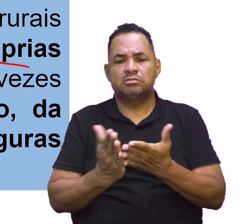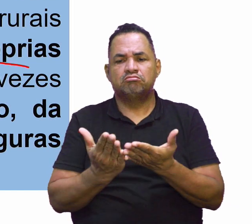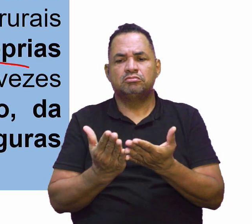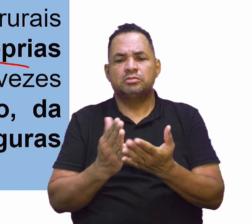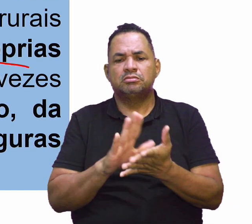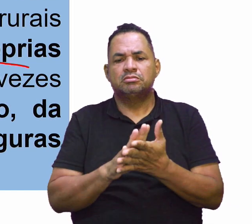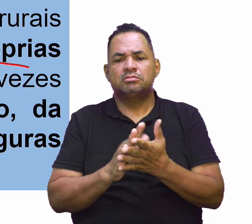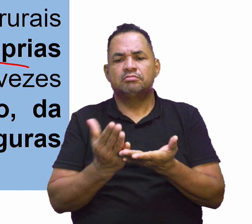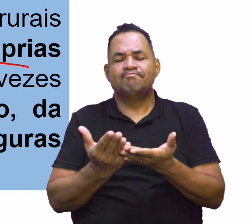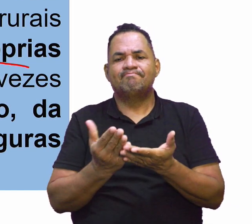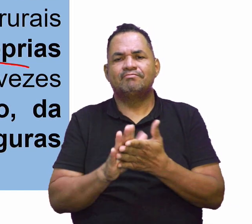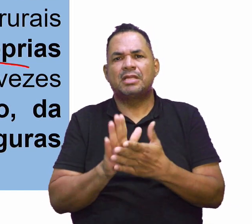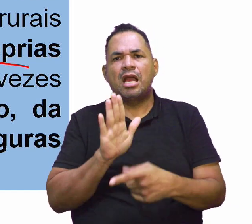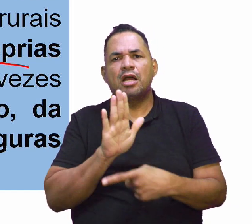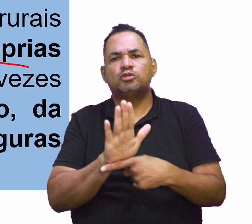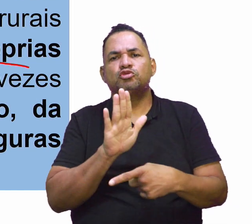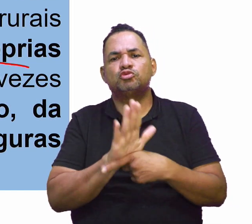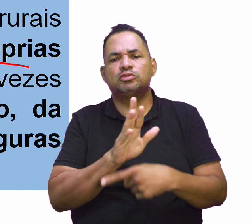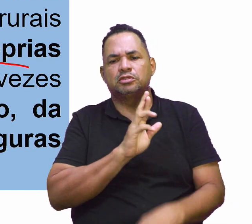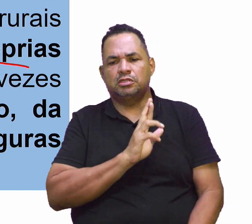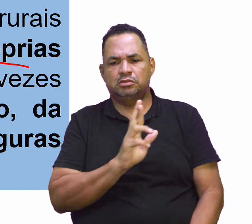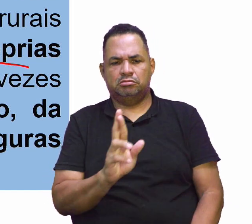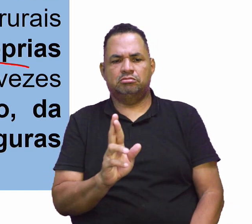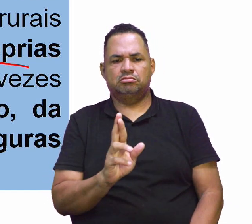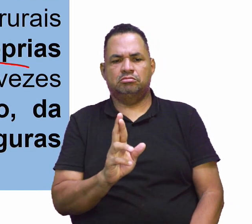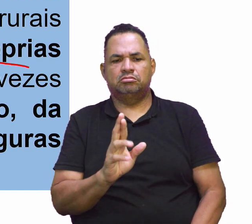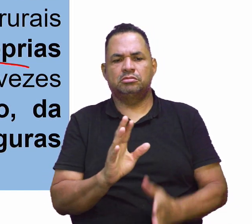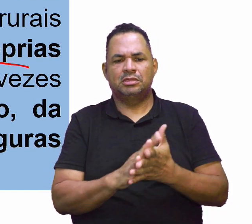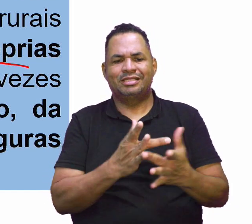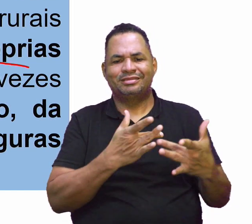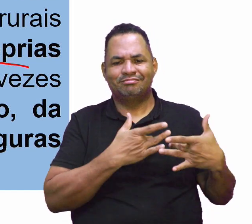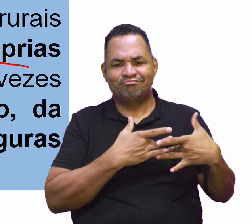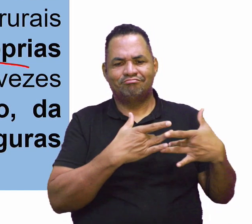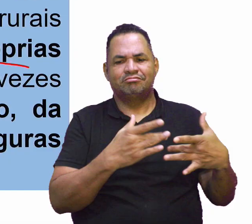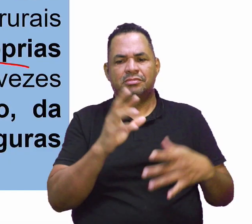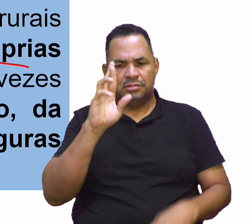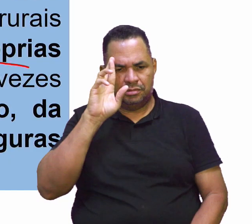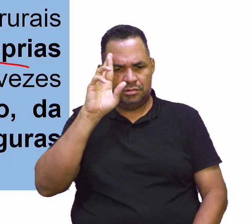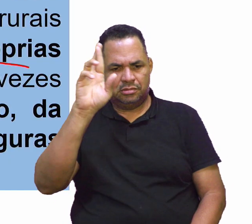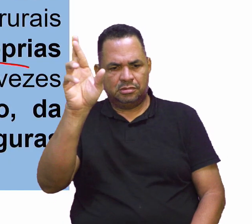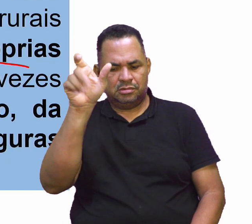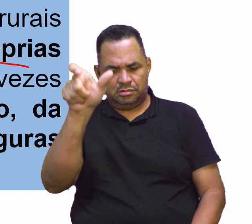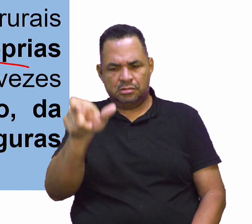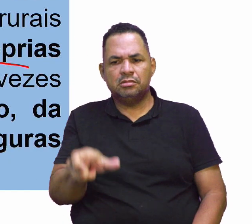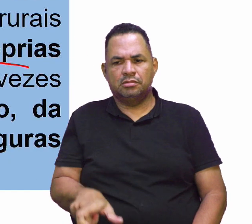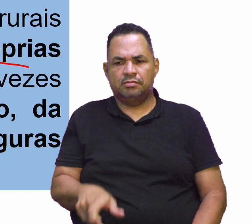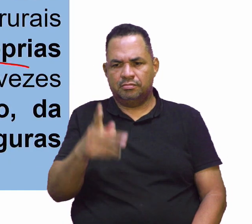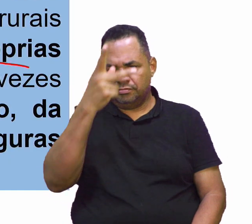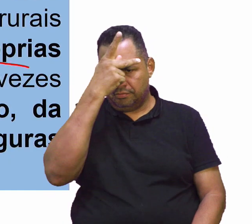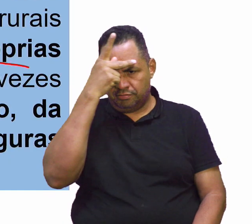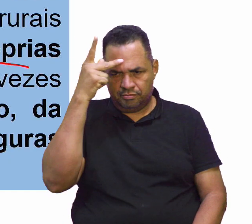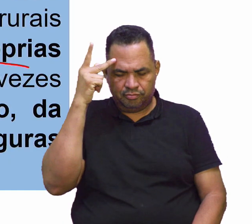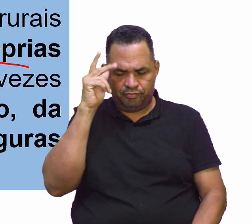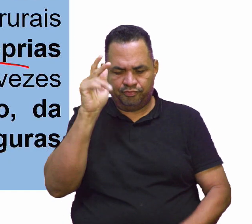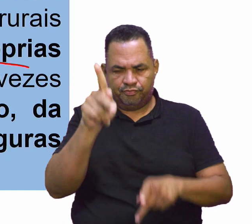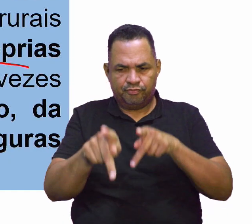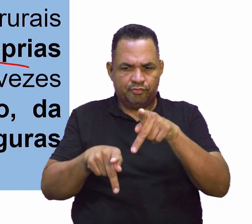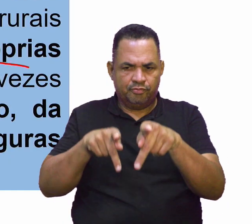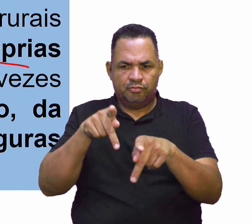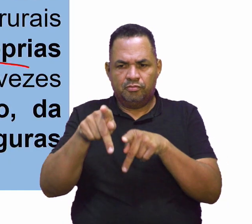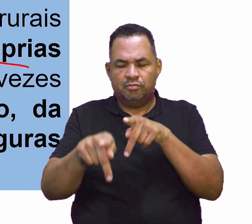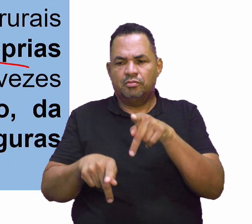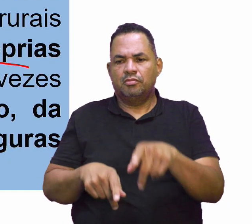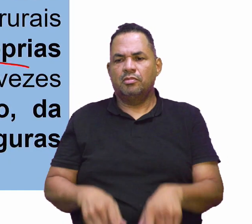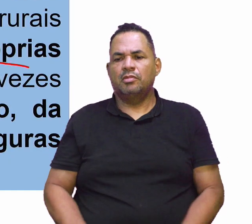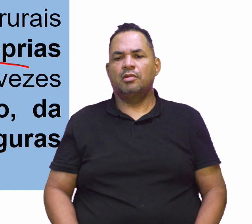da religião, da solidariedade e da liderança de figuras